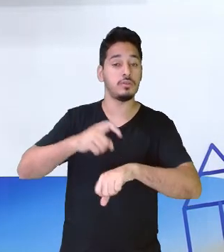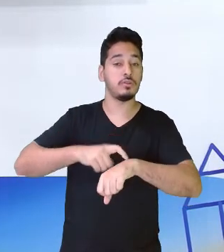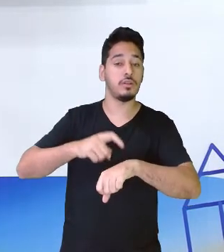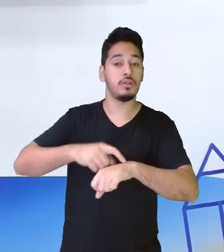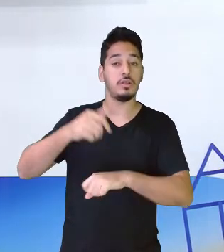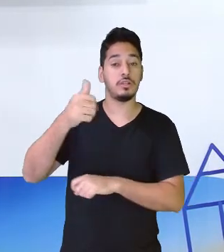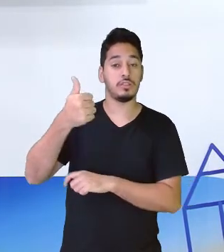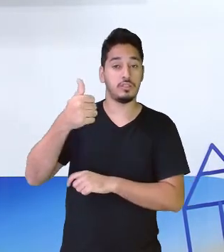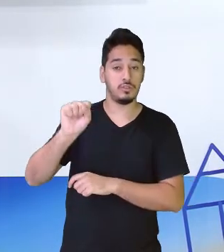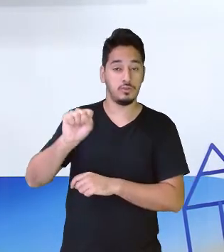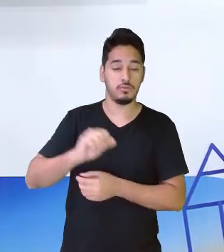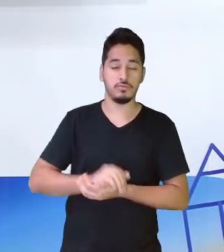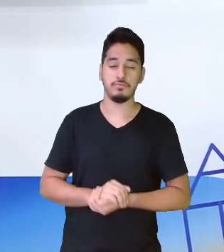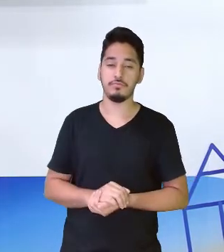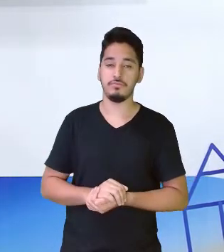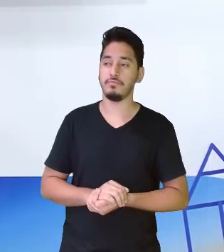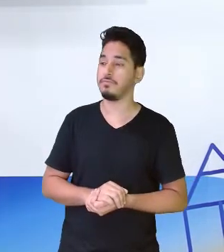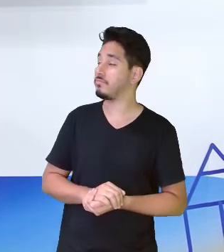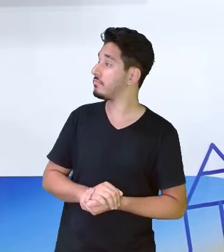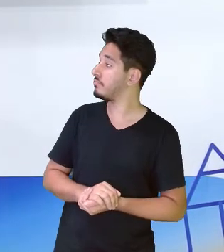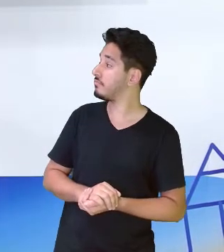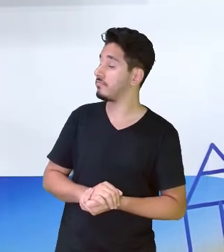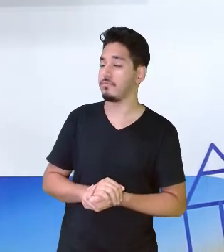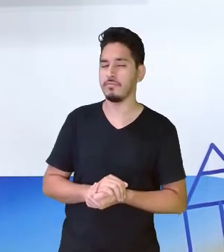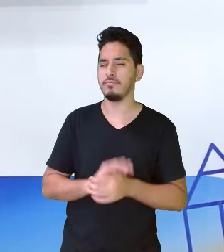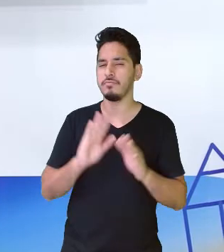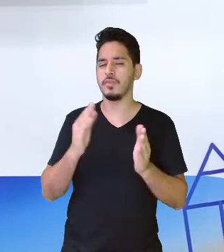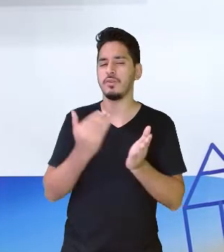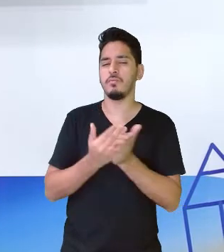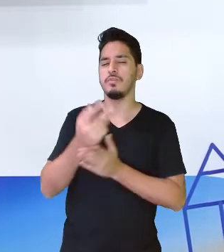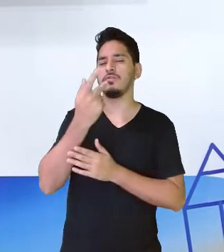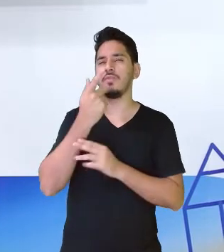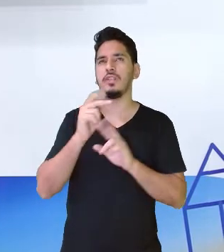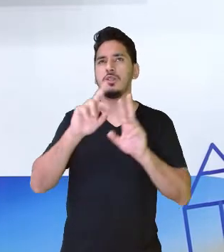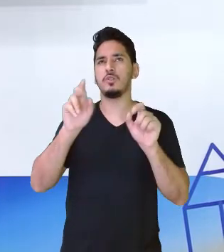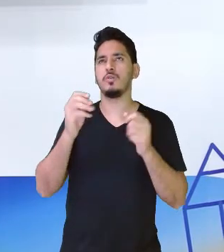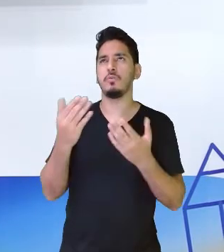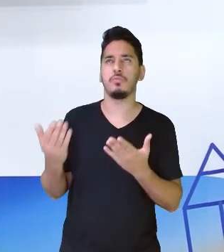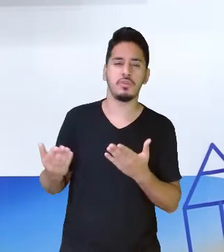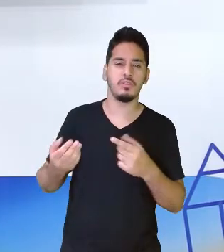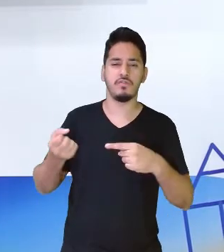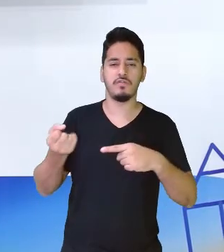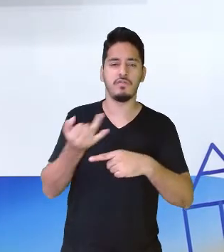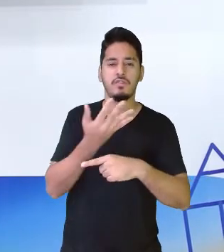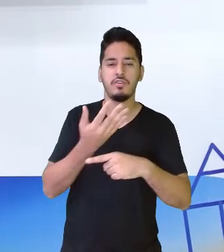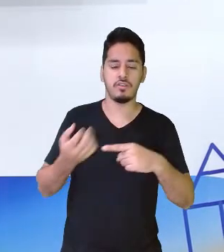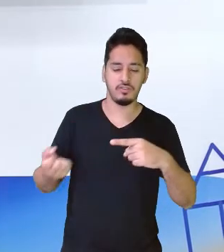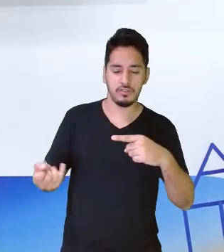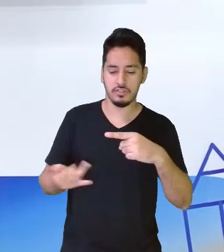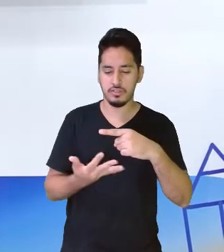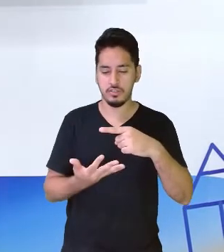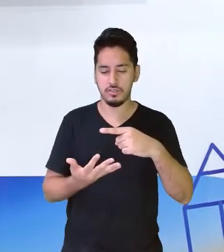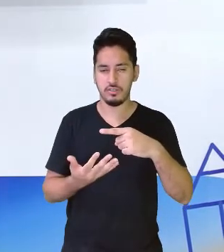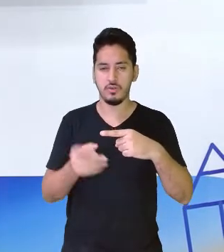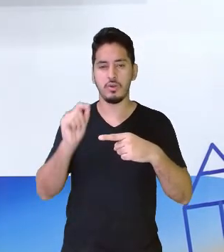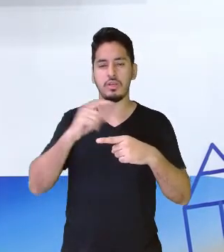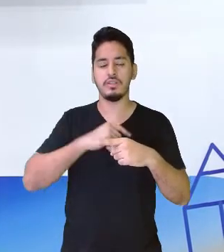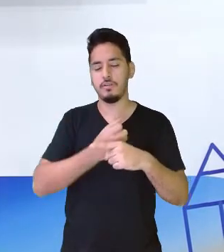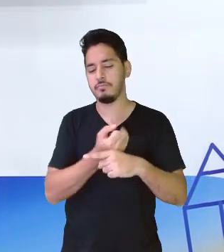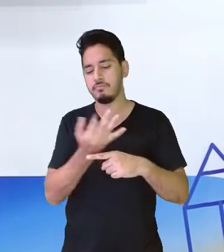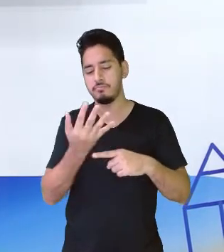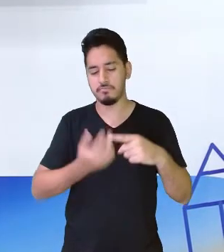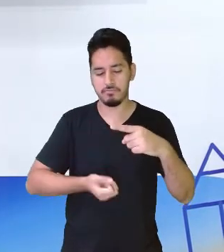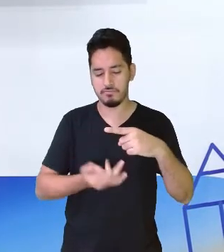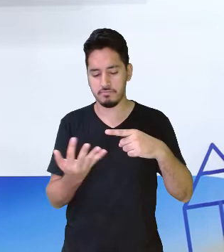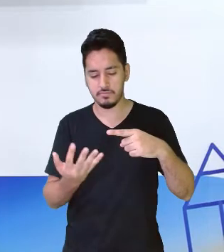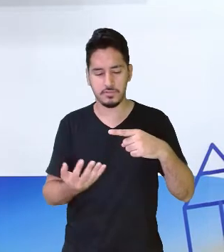horas. E quando a gente começa a falar sobre fração, o que é que vem na sua cabeça? A gente já